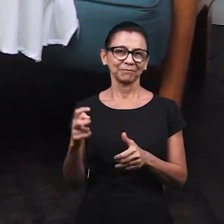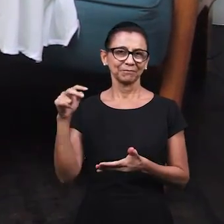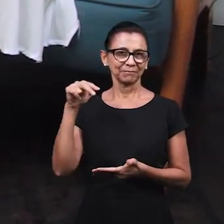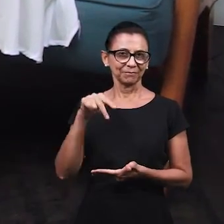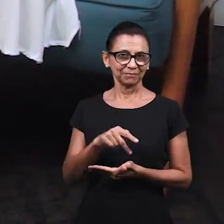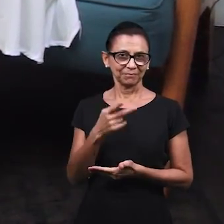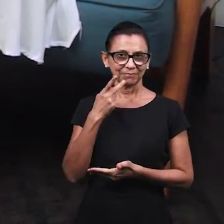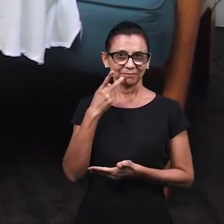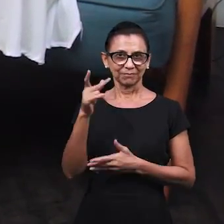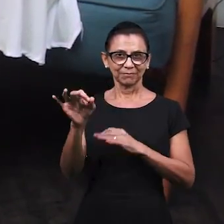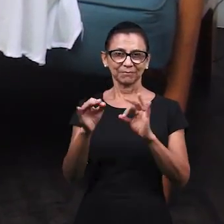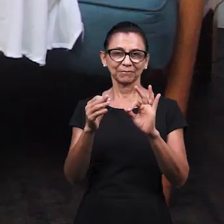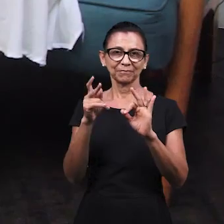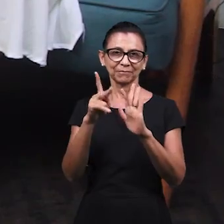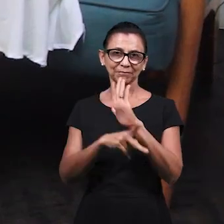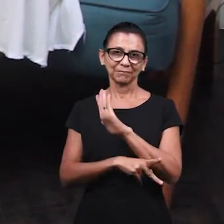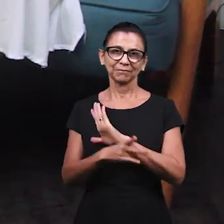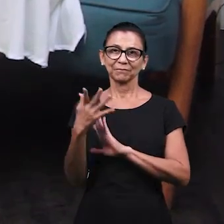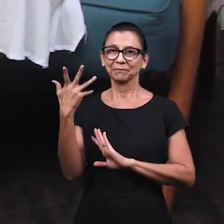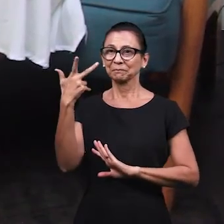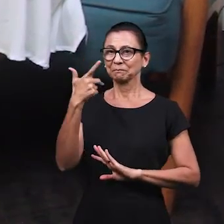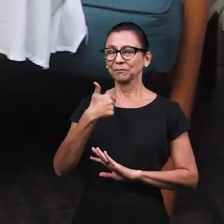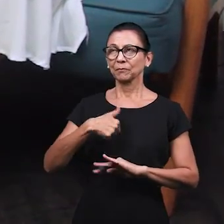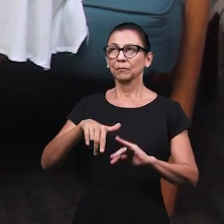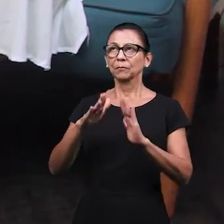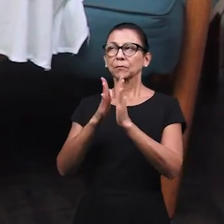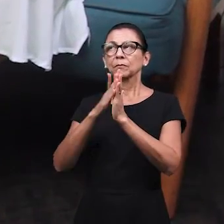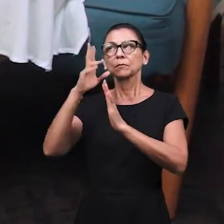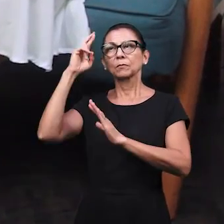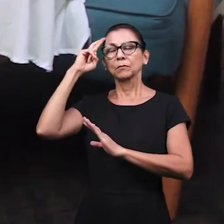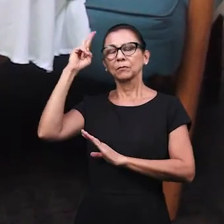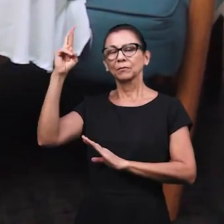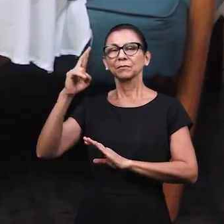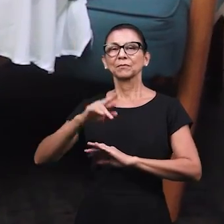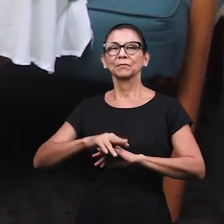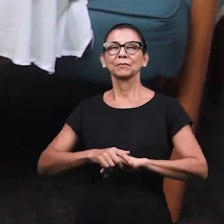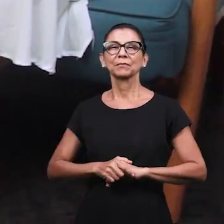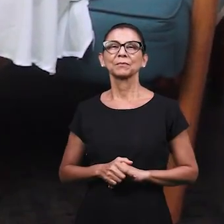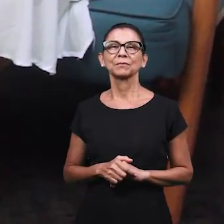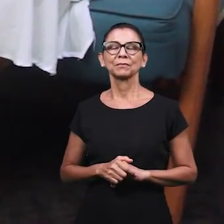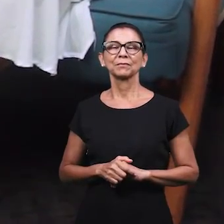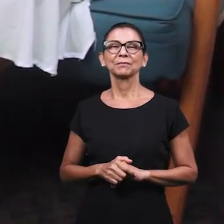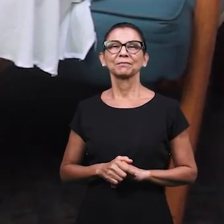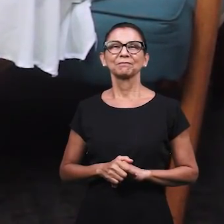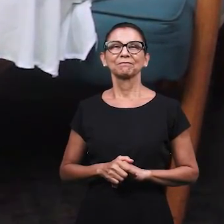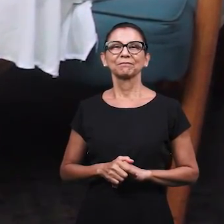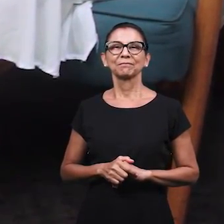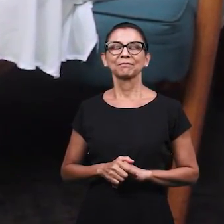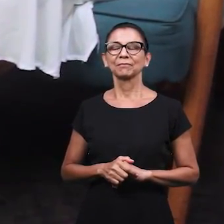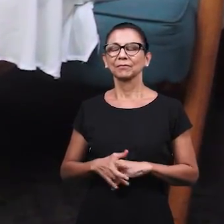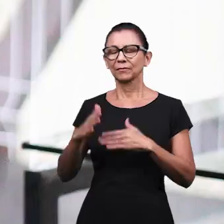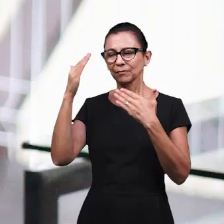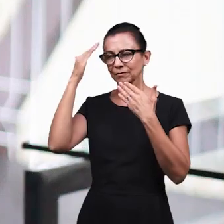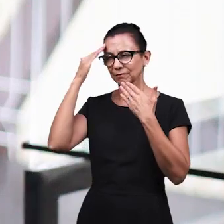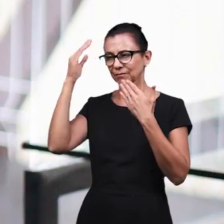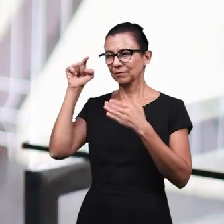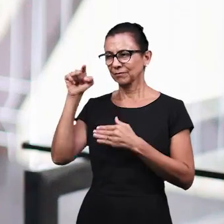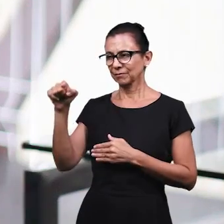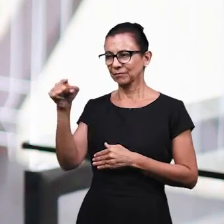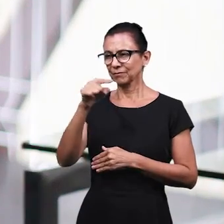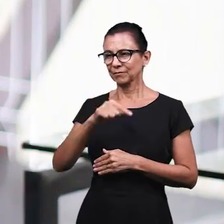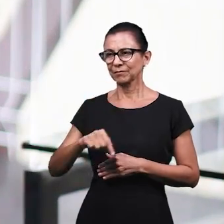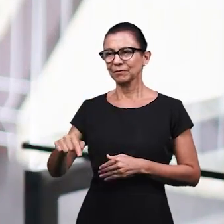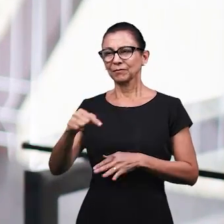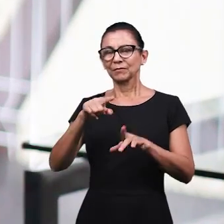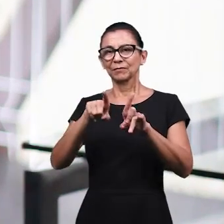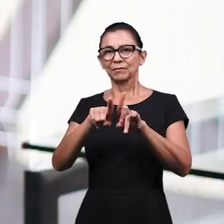seu tempo, por estar aqui falando desse projeto tão lindo. Né? E oramos ao Senhor para que seja um projeto vitorioso. Amém, eu que agradeço. Agradeço